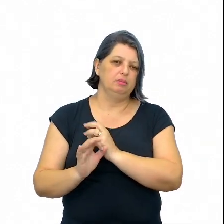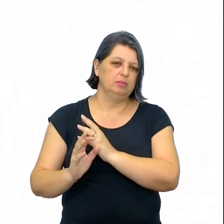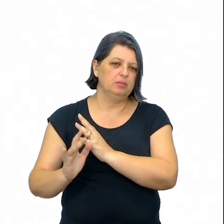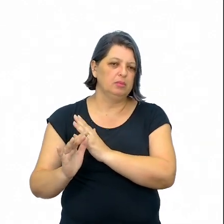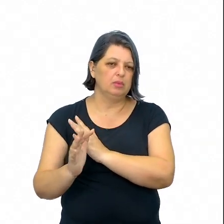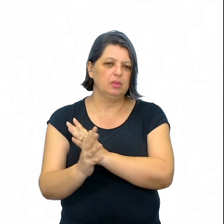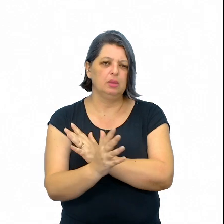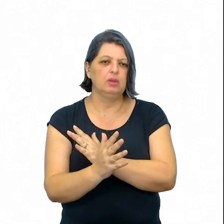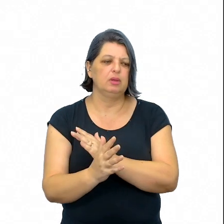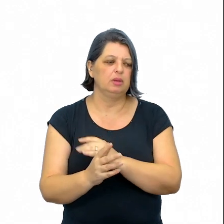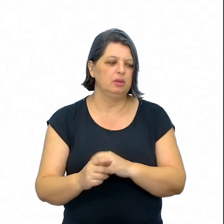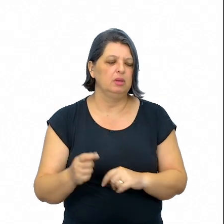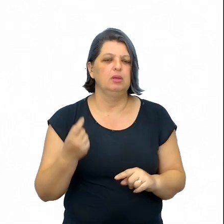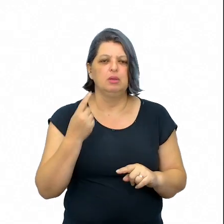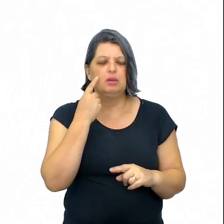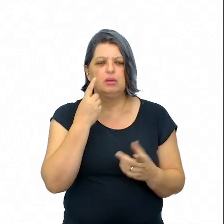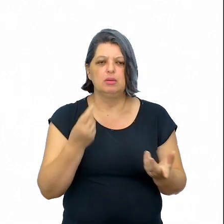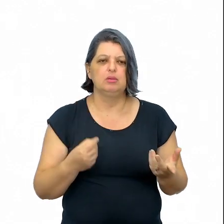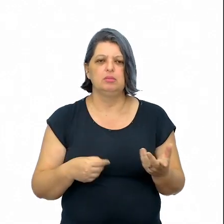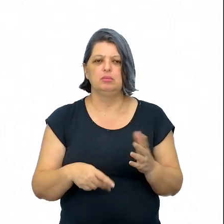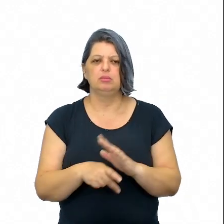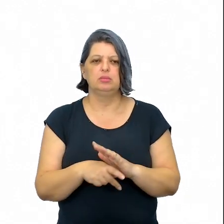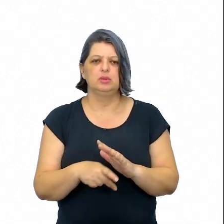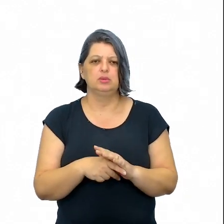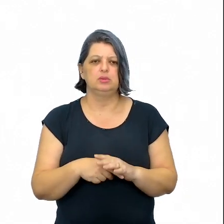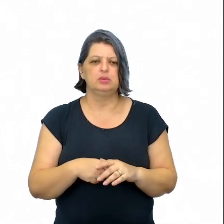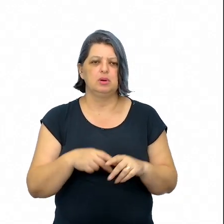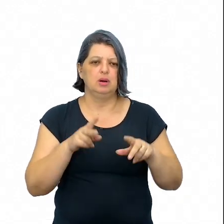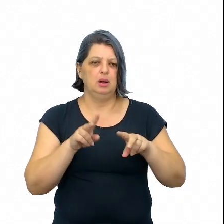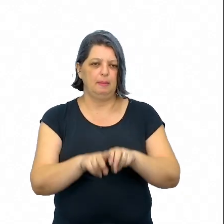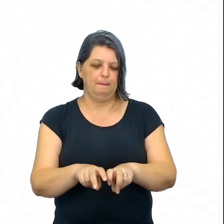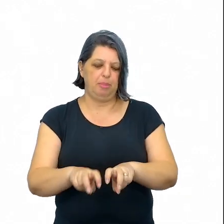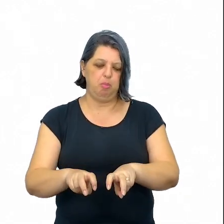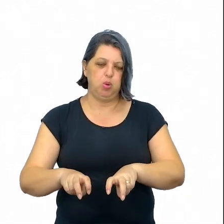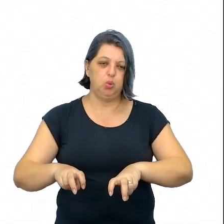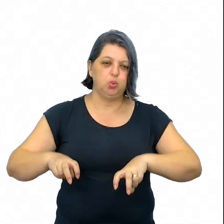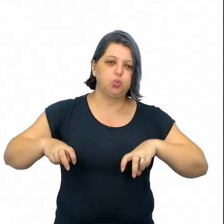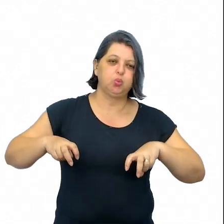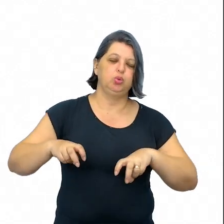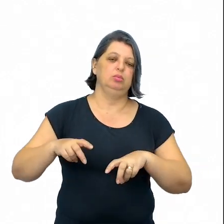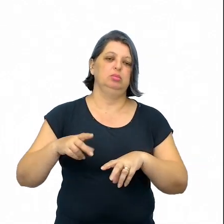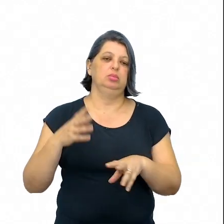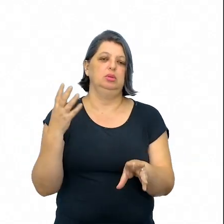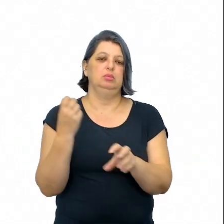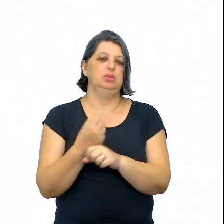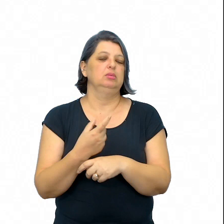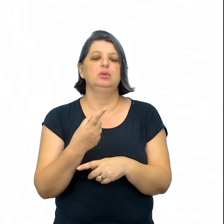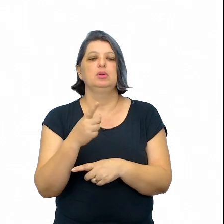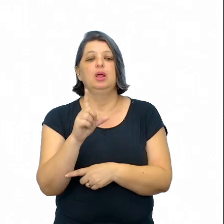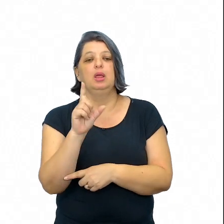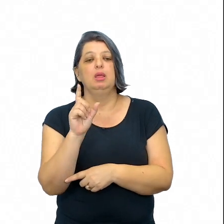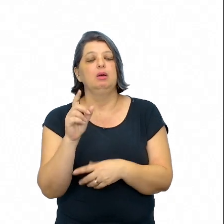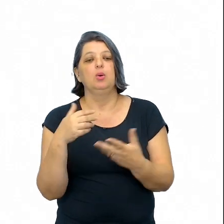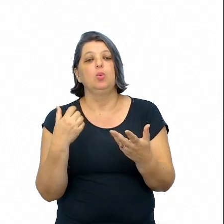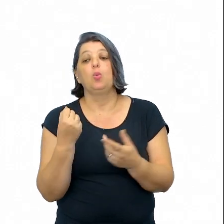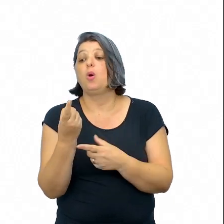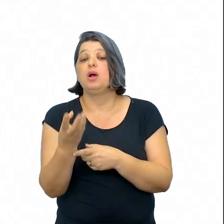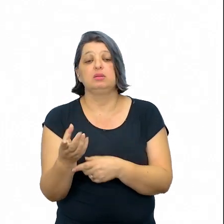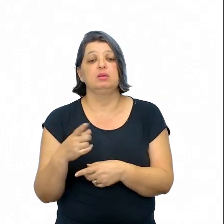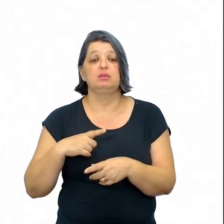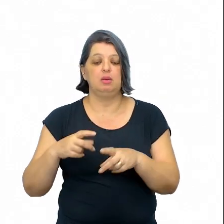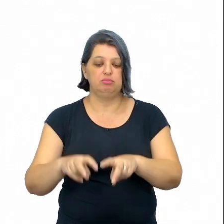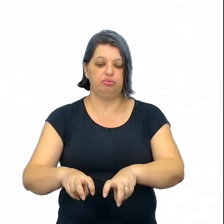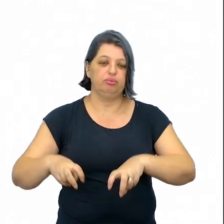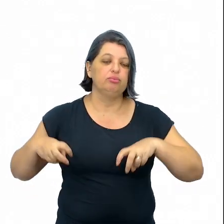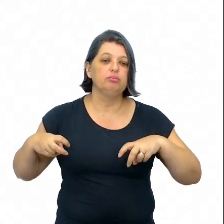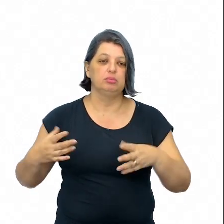5 filas, e cada fila tem 10 poltronas. Quantas poltronas tem ao todo? A gente sabe que o aluno vai ter que multiplicar 5 vezes 10, que